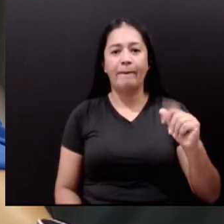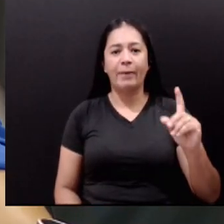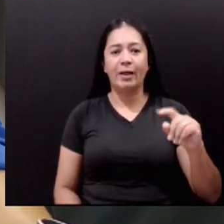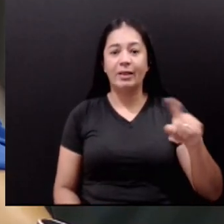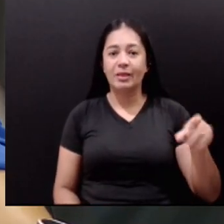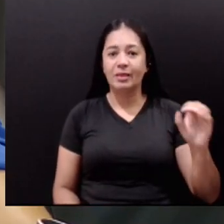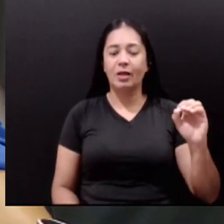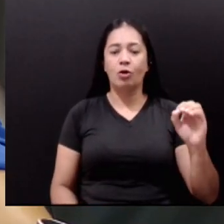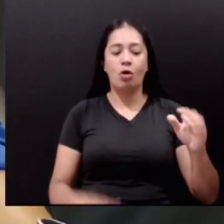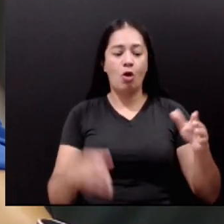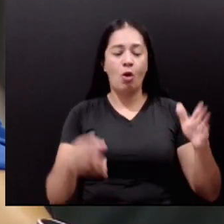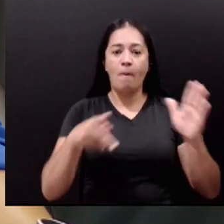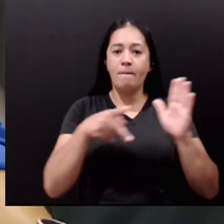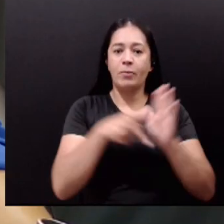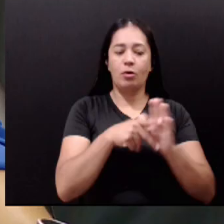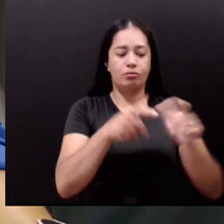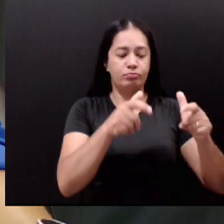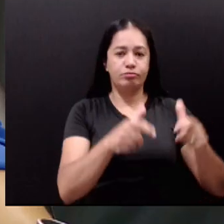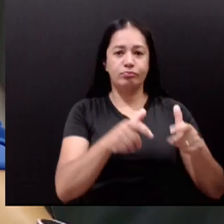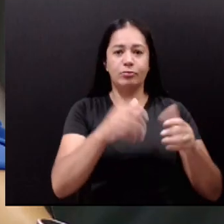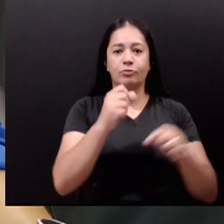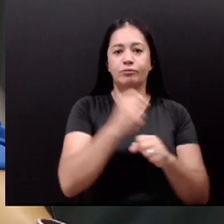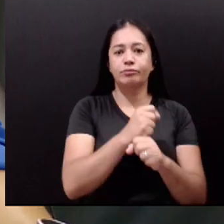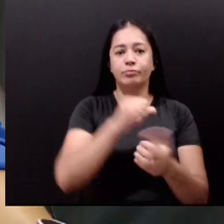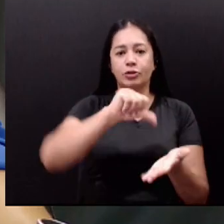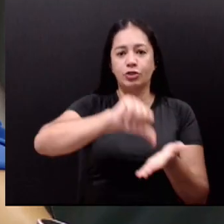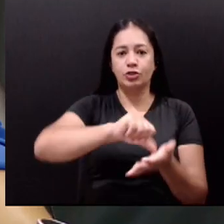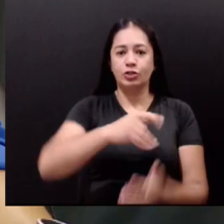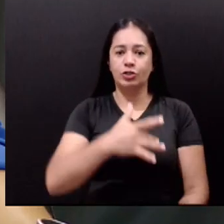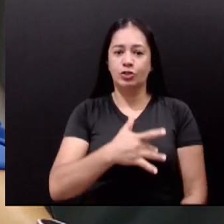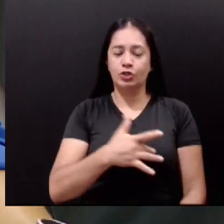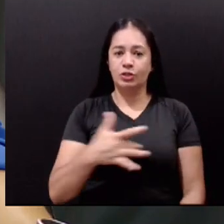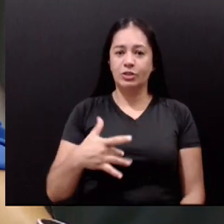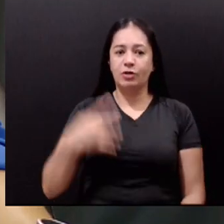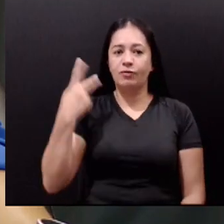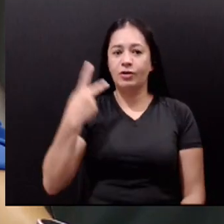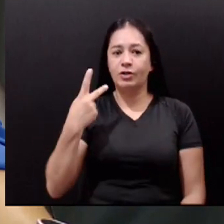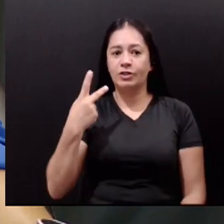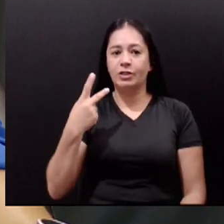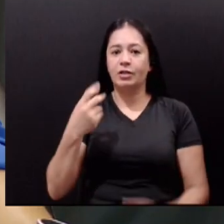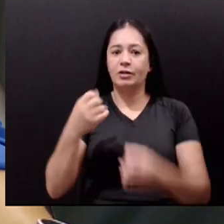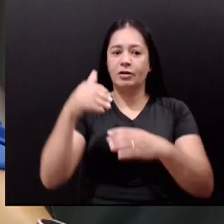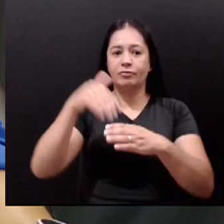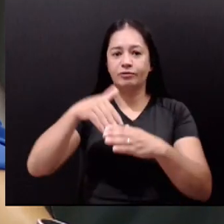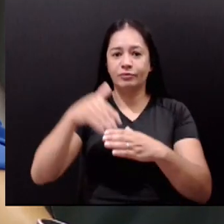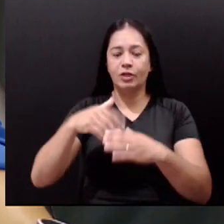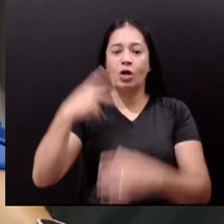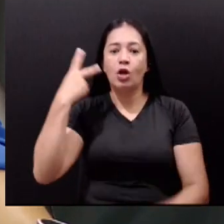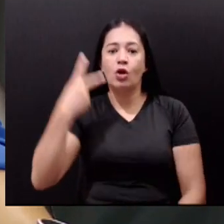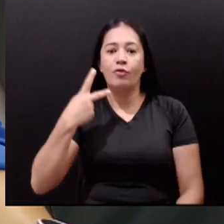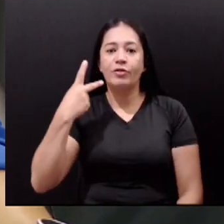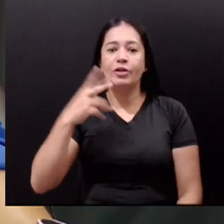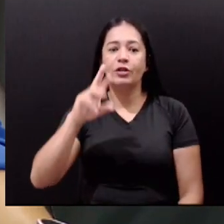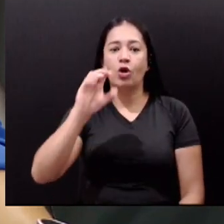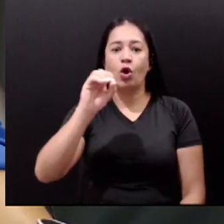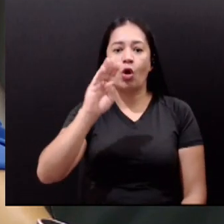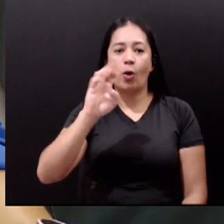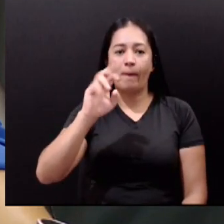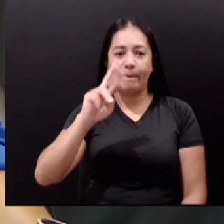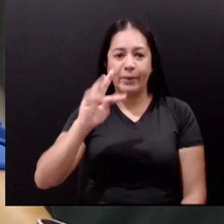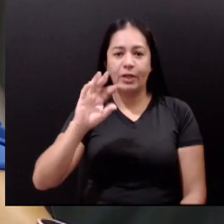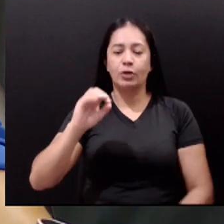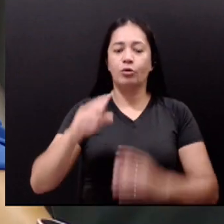Os vereadores votarão parecer favorável, sugerido pelo vereador Roberto Alves, do projeto de lei complementar 11